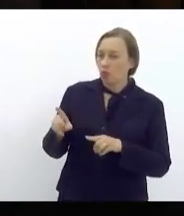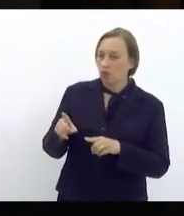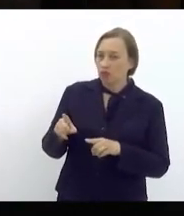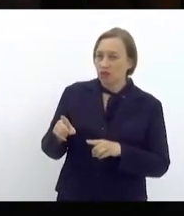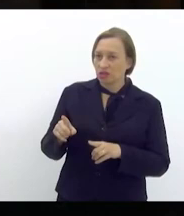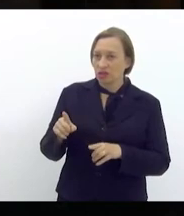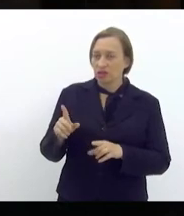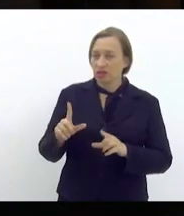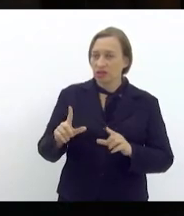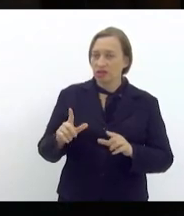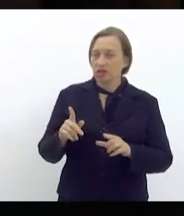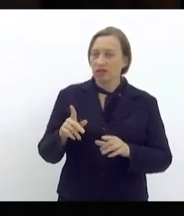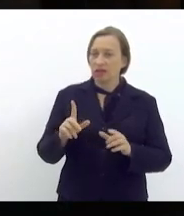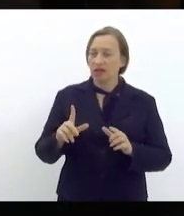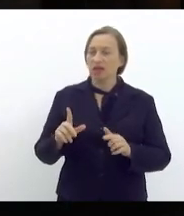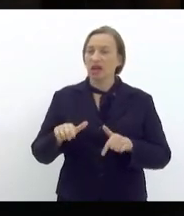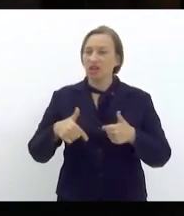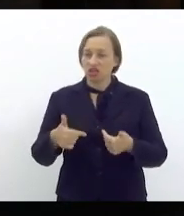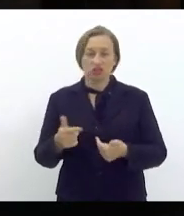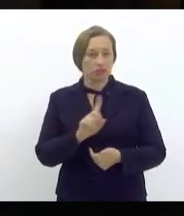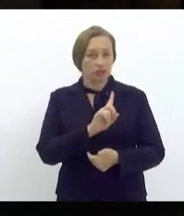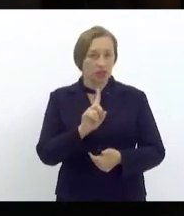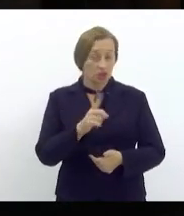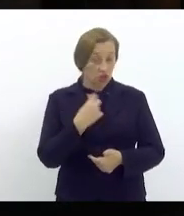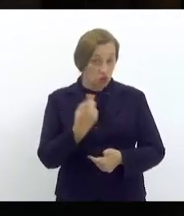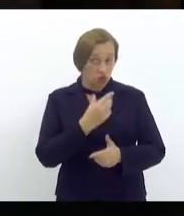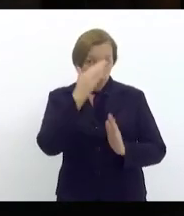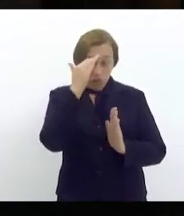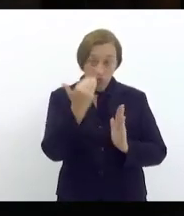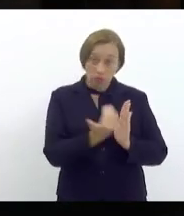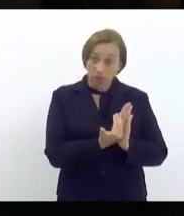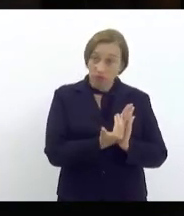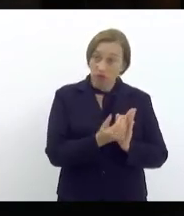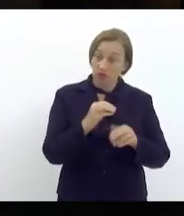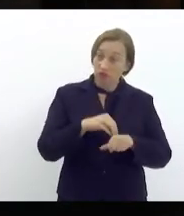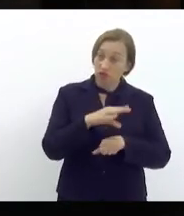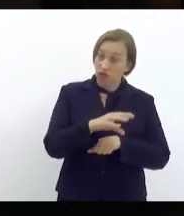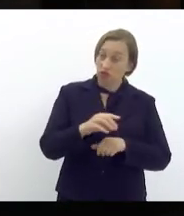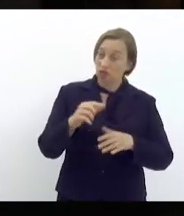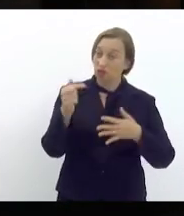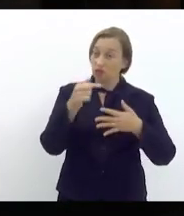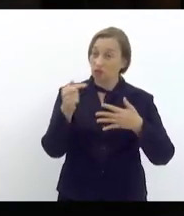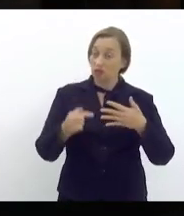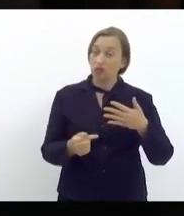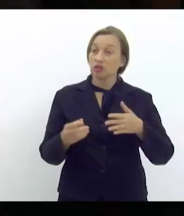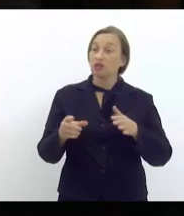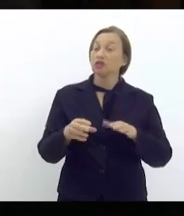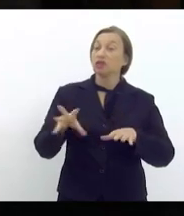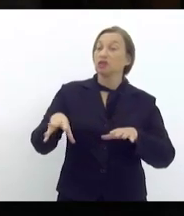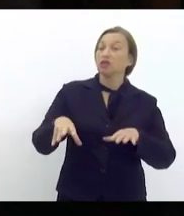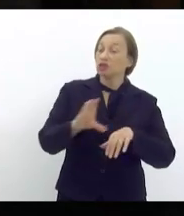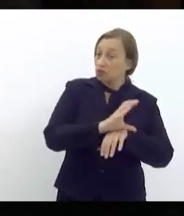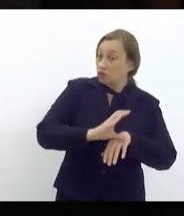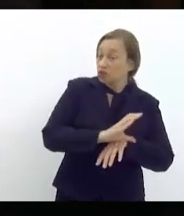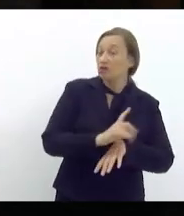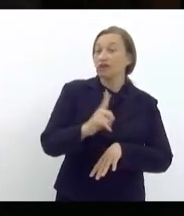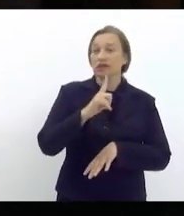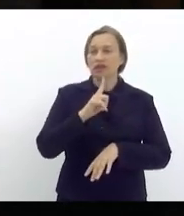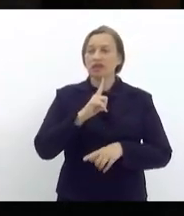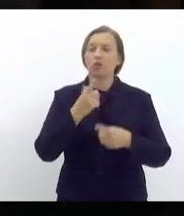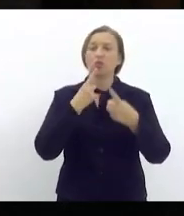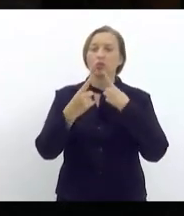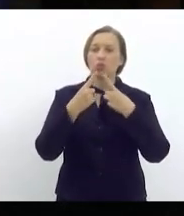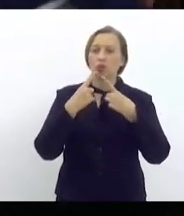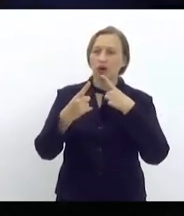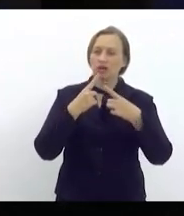para nós é o cumprimento dos indicativos constitucionais de termos um debate